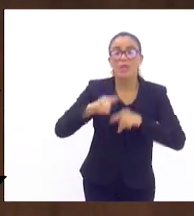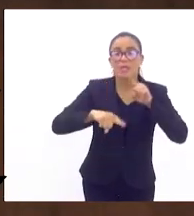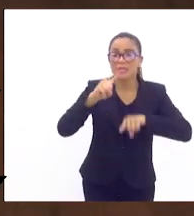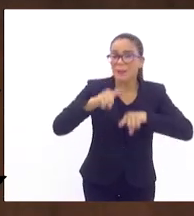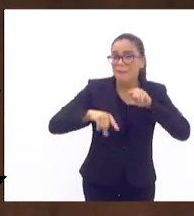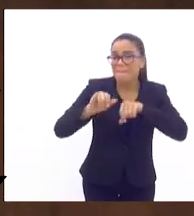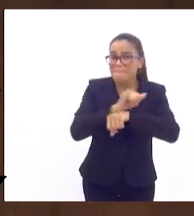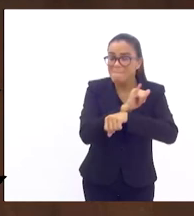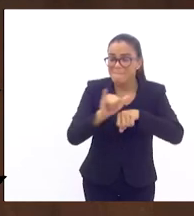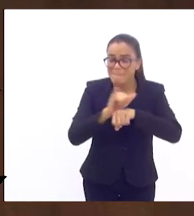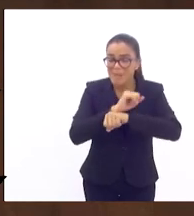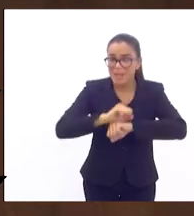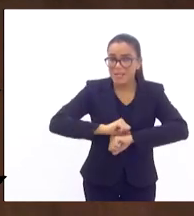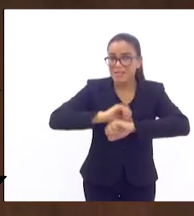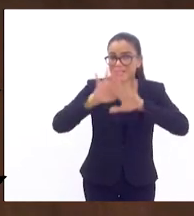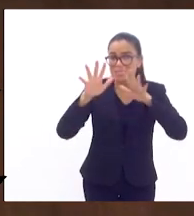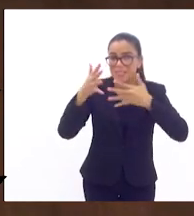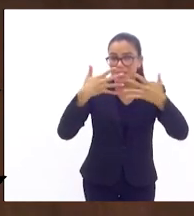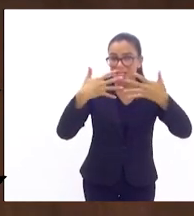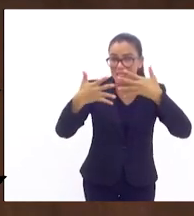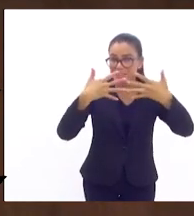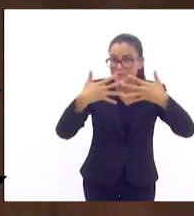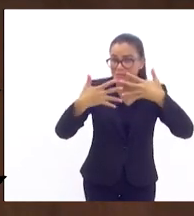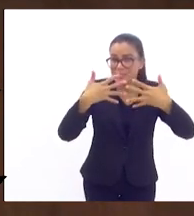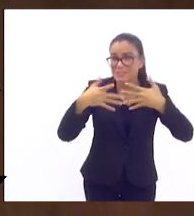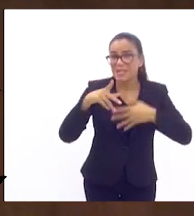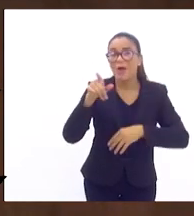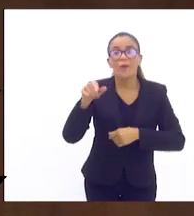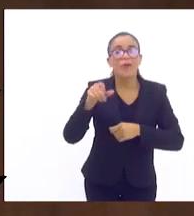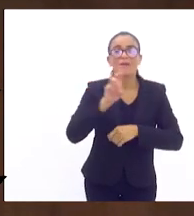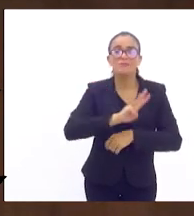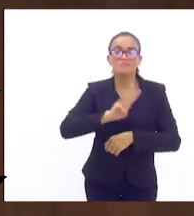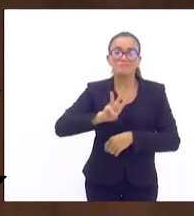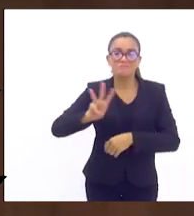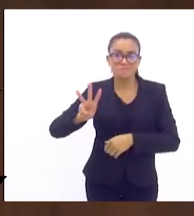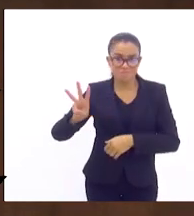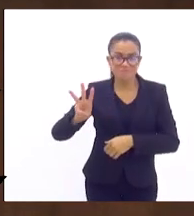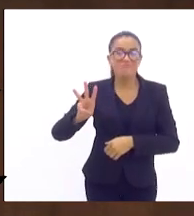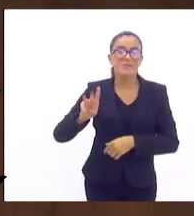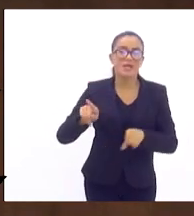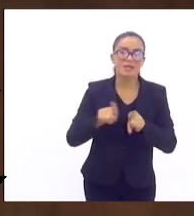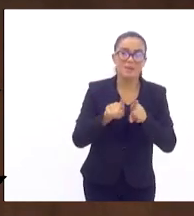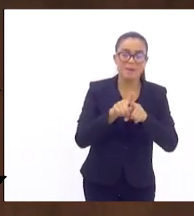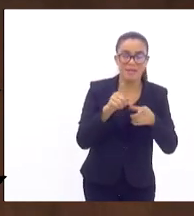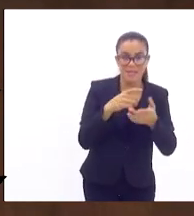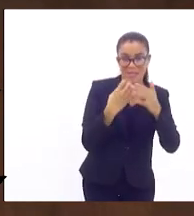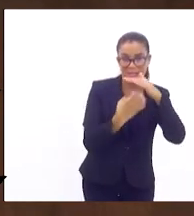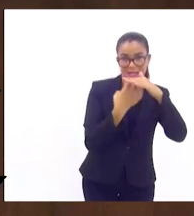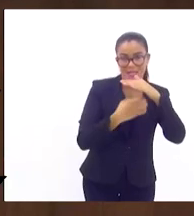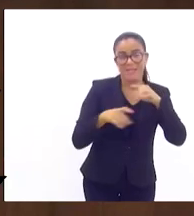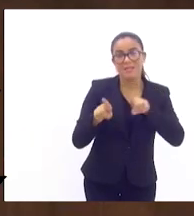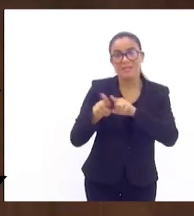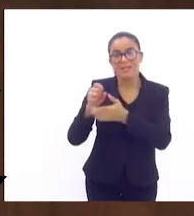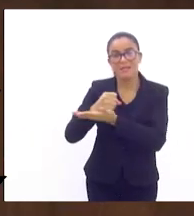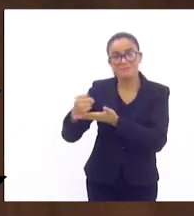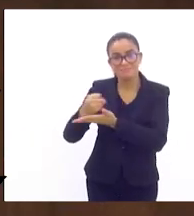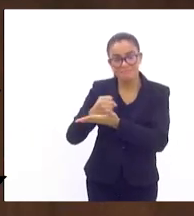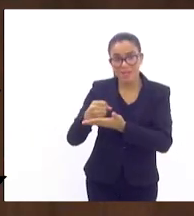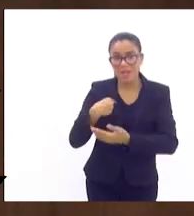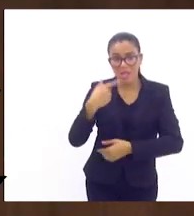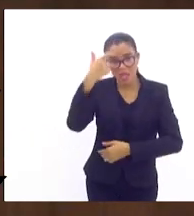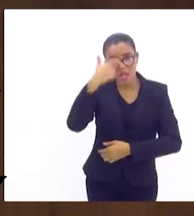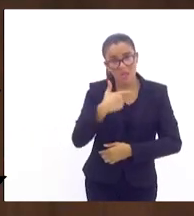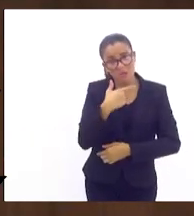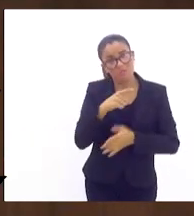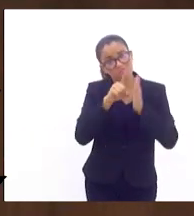na página da concessionária, na página da agência reguladora e na página concessionária. Eu, até para não ser leviano, consultei